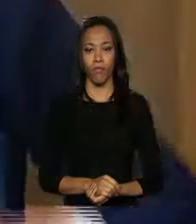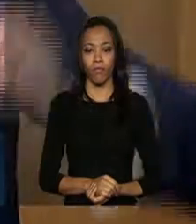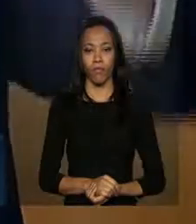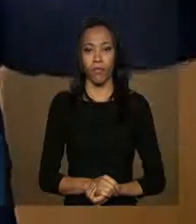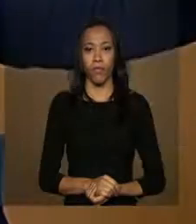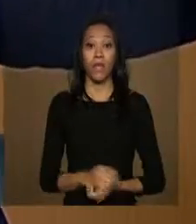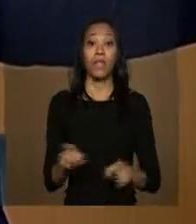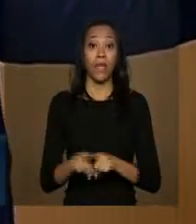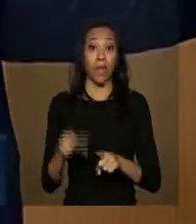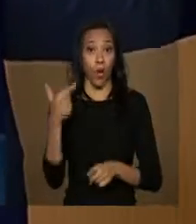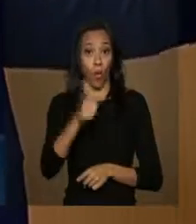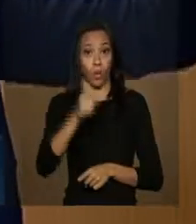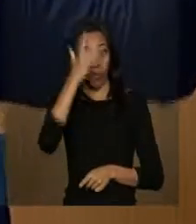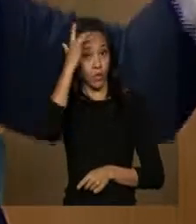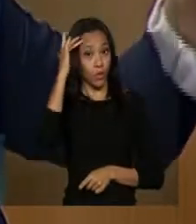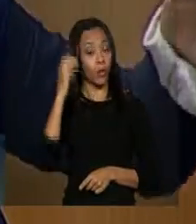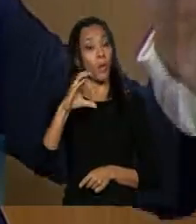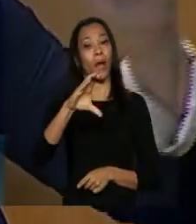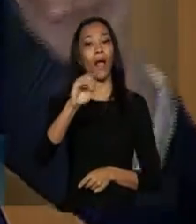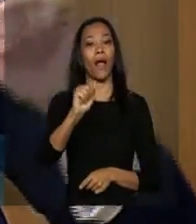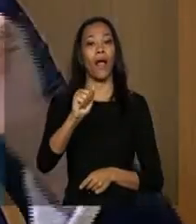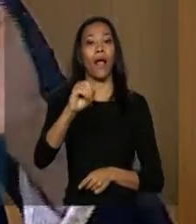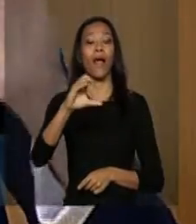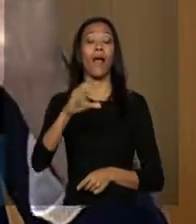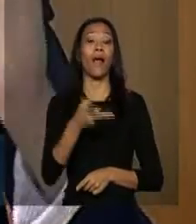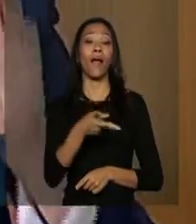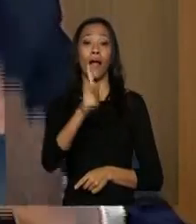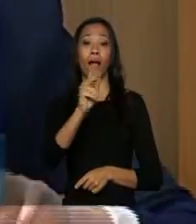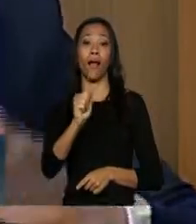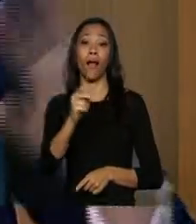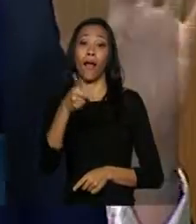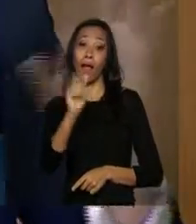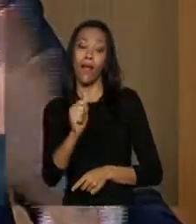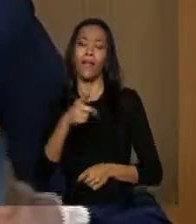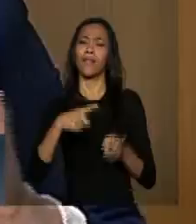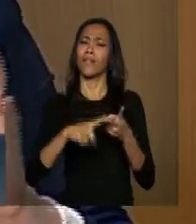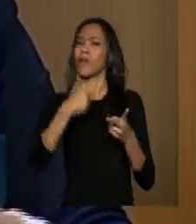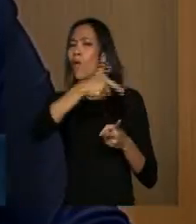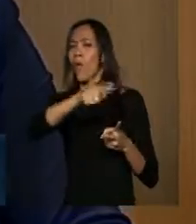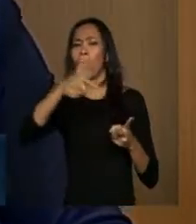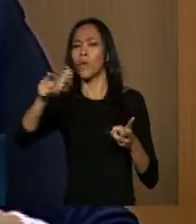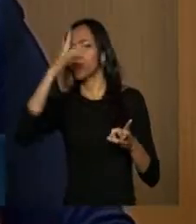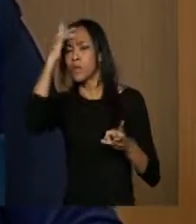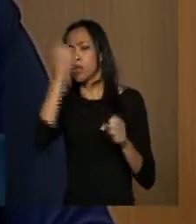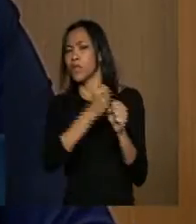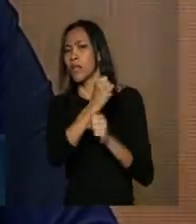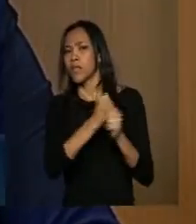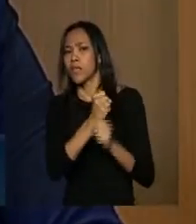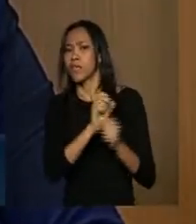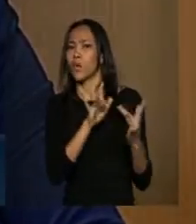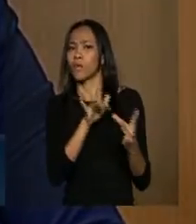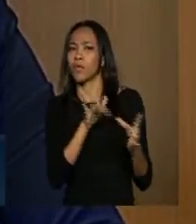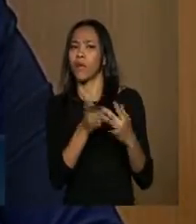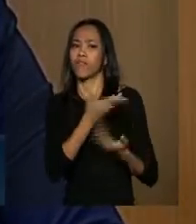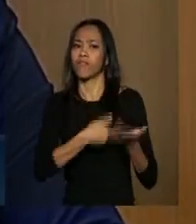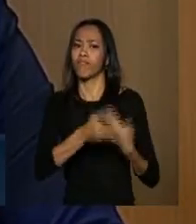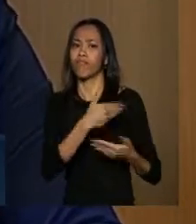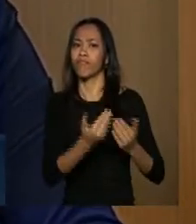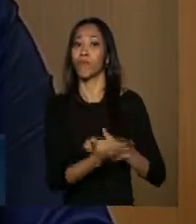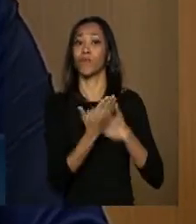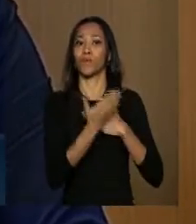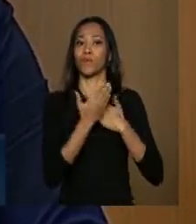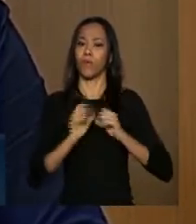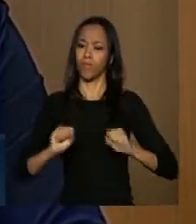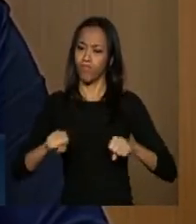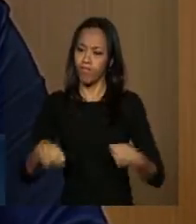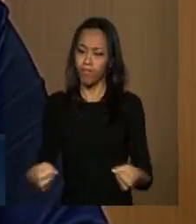O Cacá também, o Bonilla também. Tem várias pessoas aqui que eu estou há anos convivendo e essas são pessoas que realmente me inspiram muito.